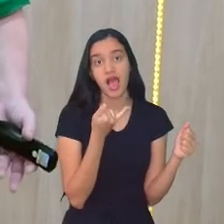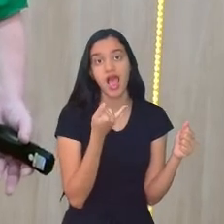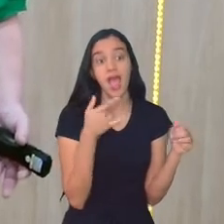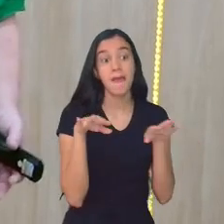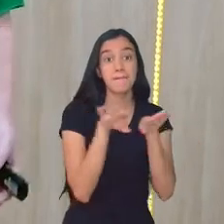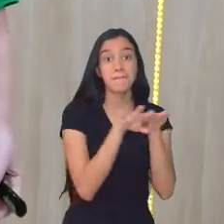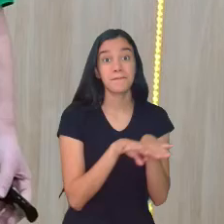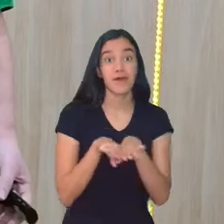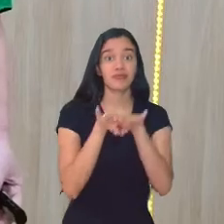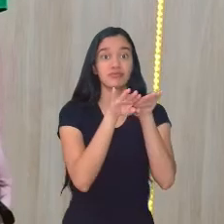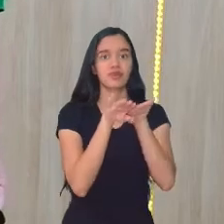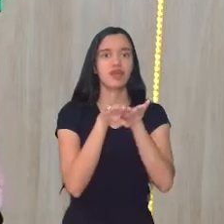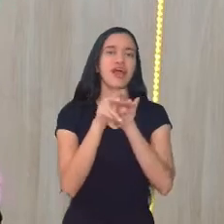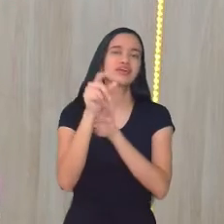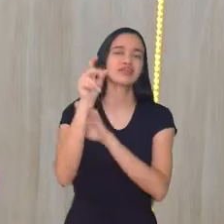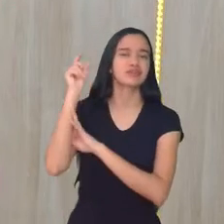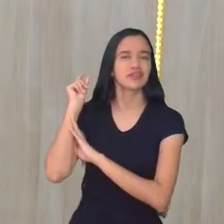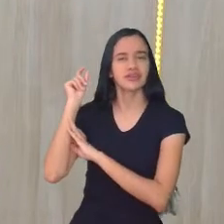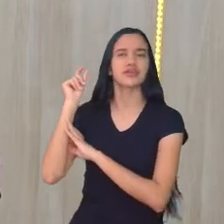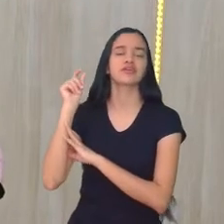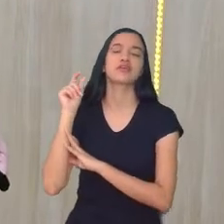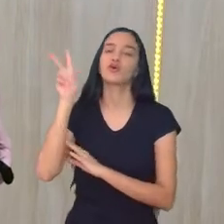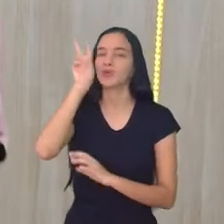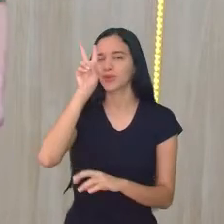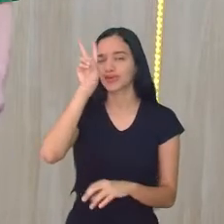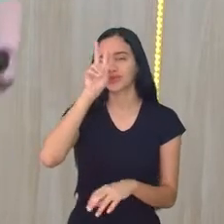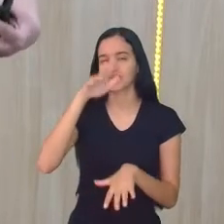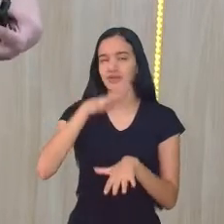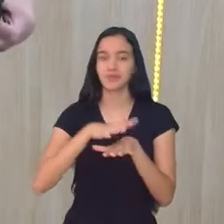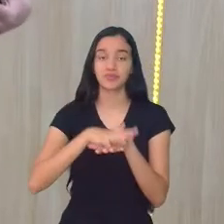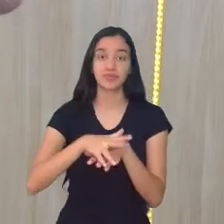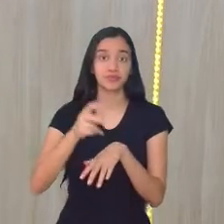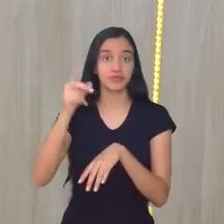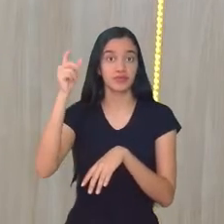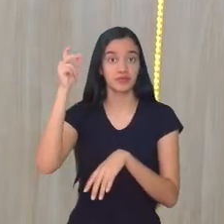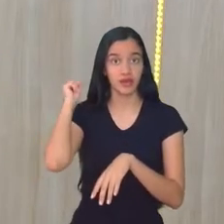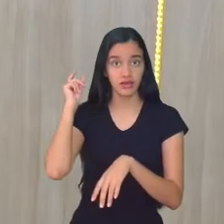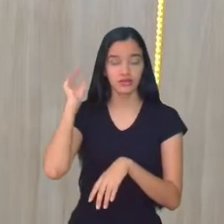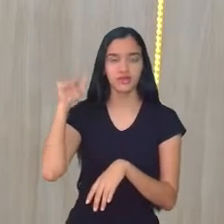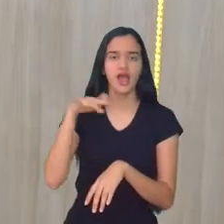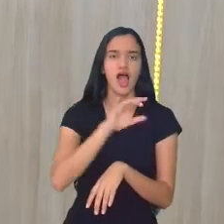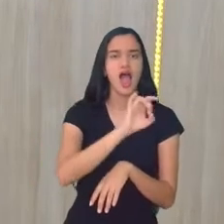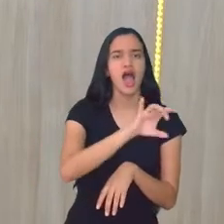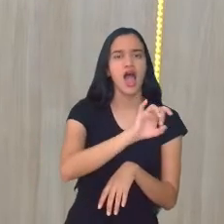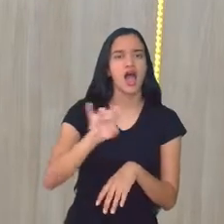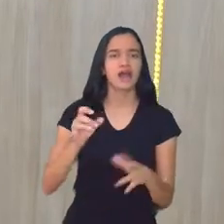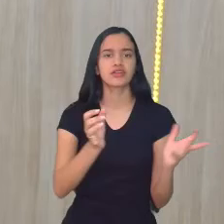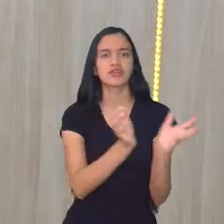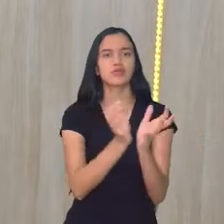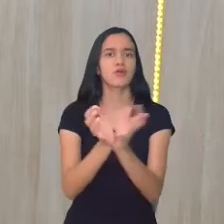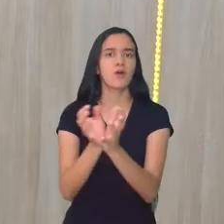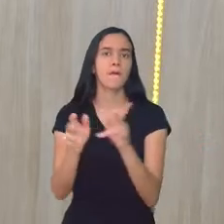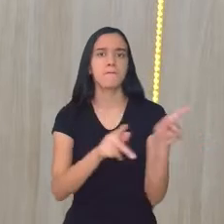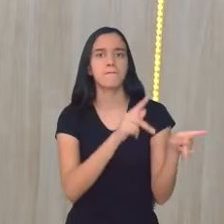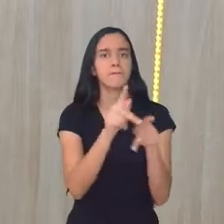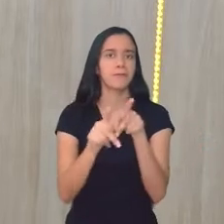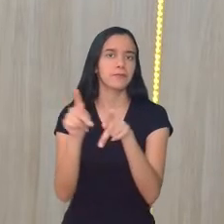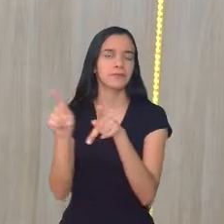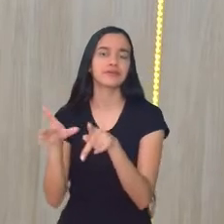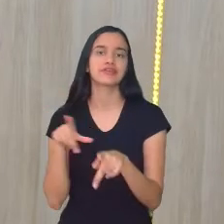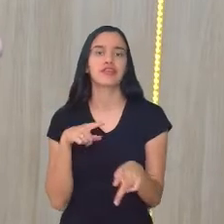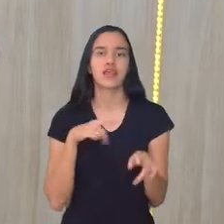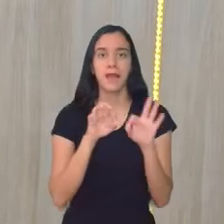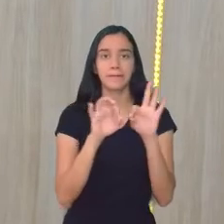padronizada. Antigamente, um pouquinho de história da matemática, antigamente, cada povo tinha sua medida.